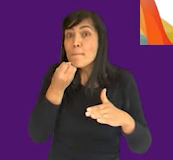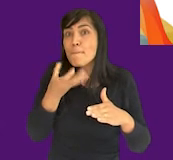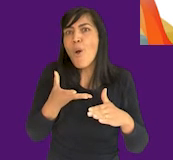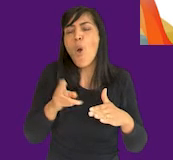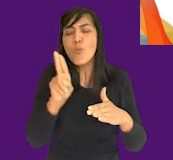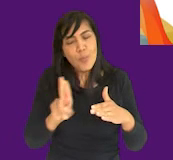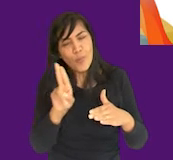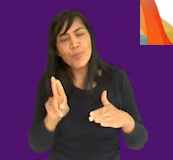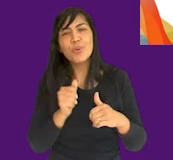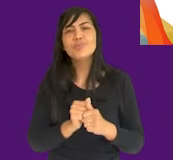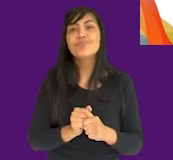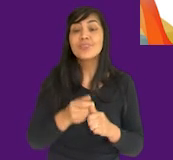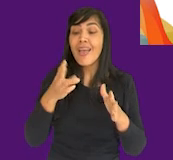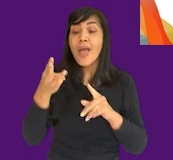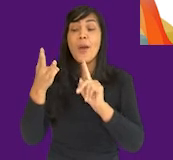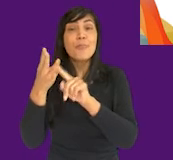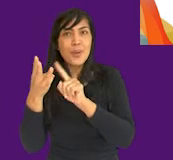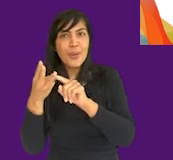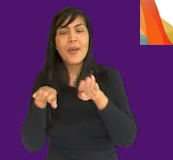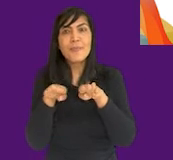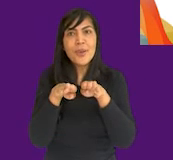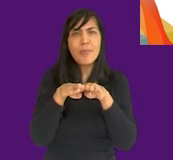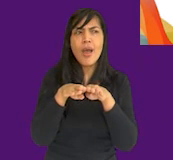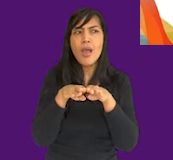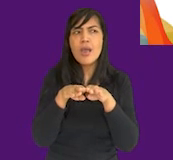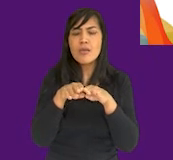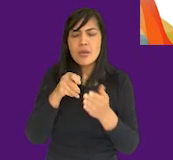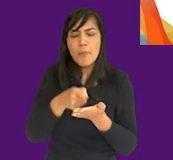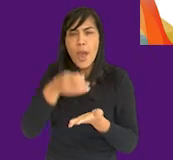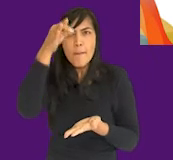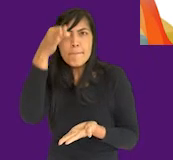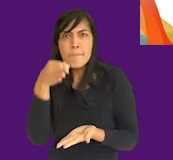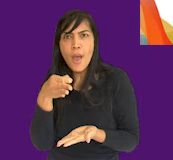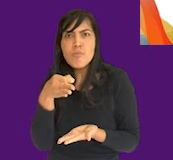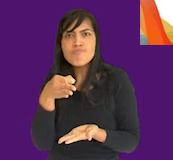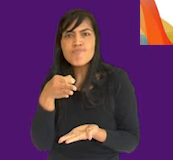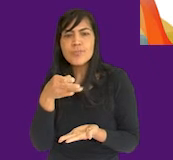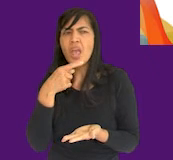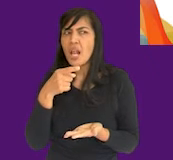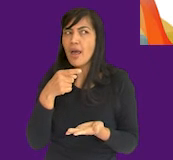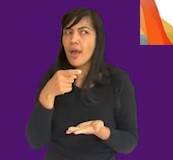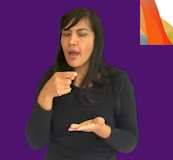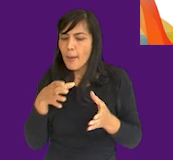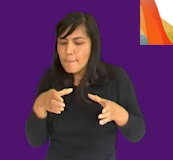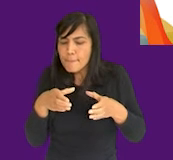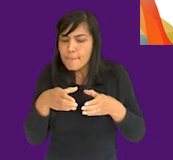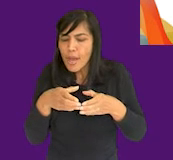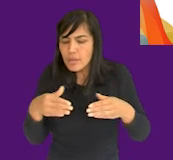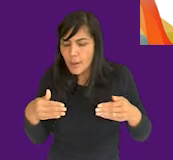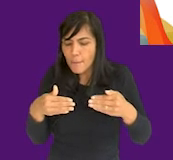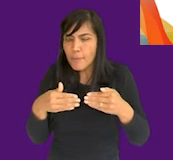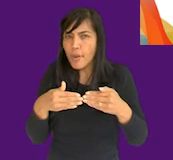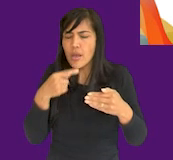beneficiaram dessa metodologia e útil é que essa abordagem é disciplinada ela não é totalmente aberta lá